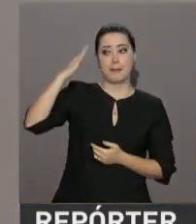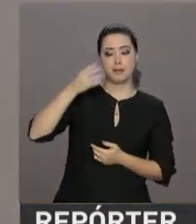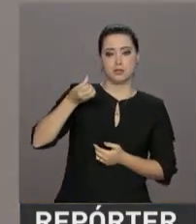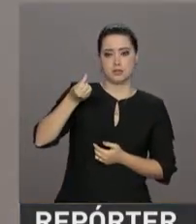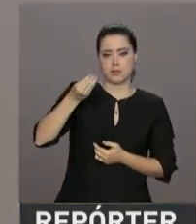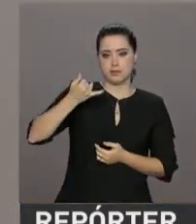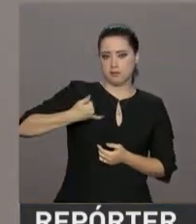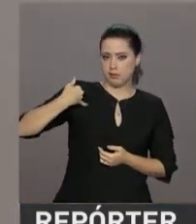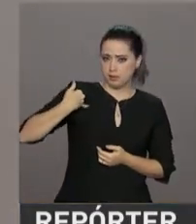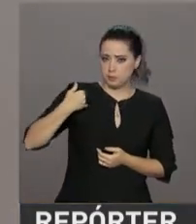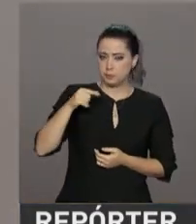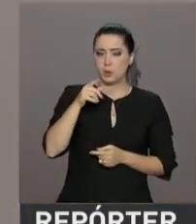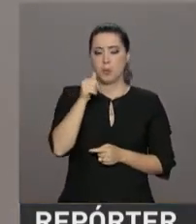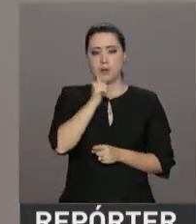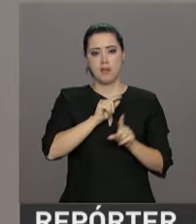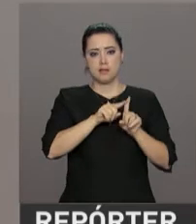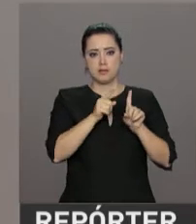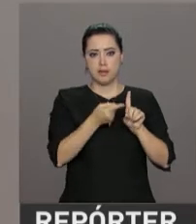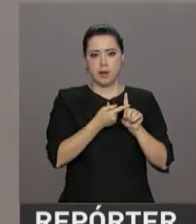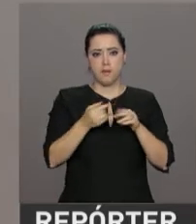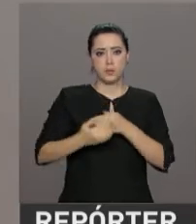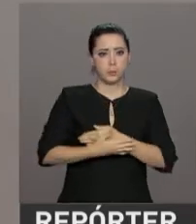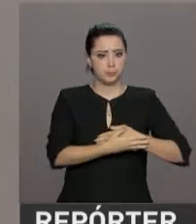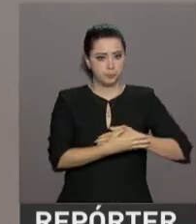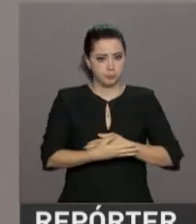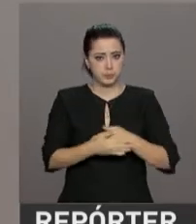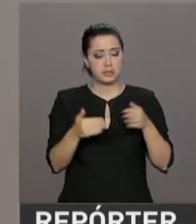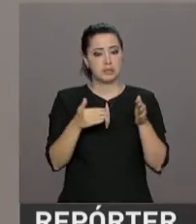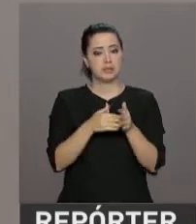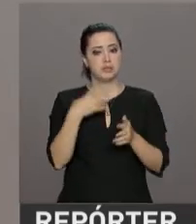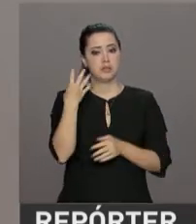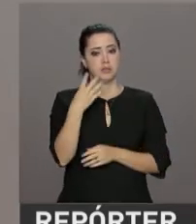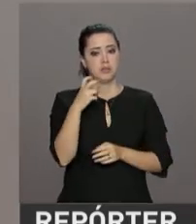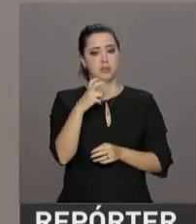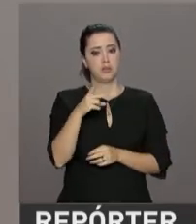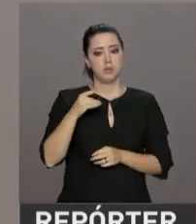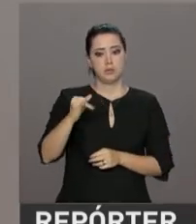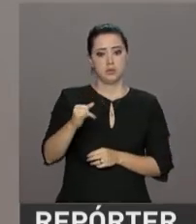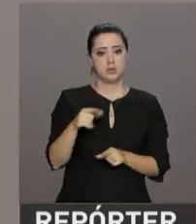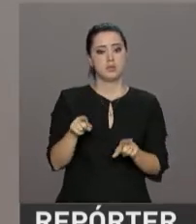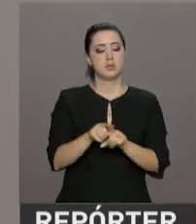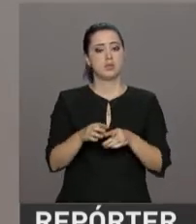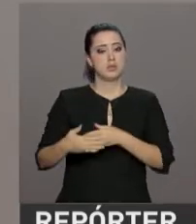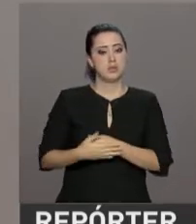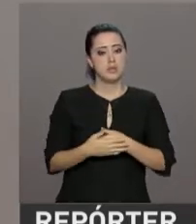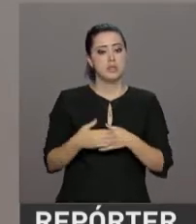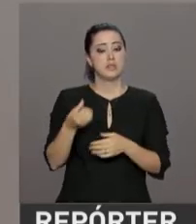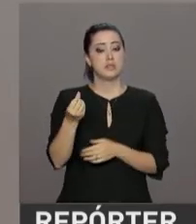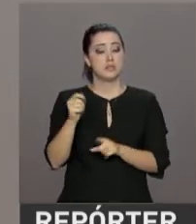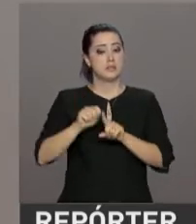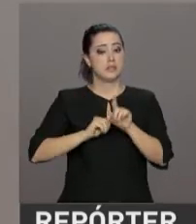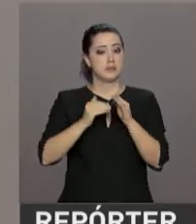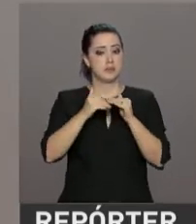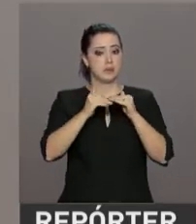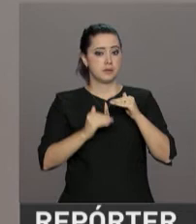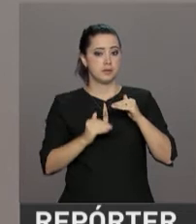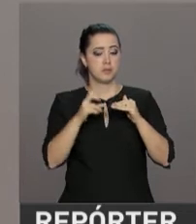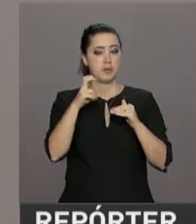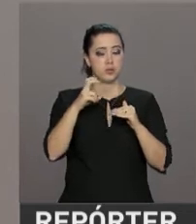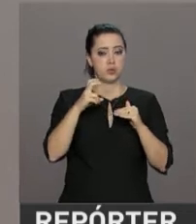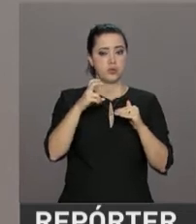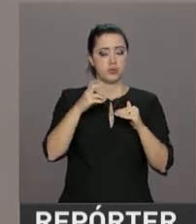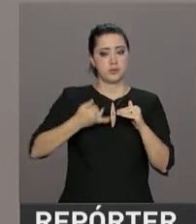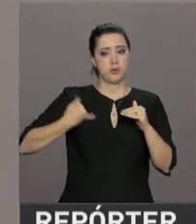60 anos gestantes e mães com bebês de até 45 dias crianças de seis meses a menores de 5 anos